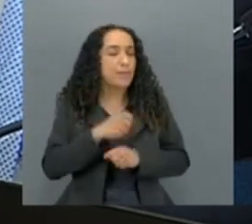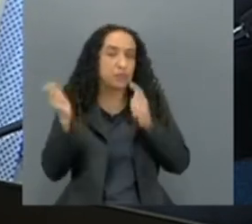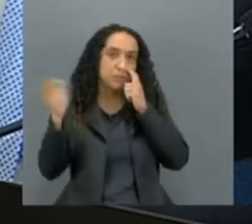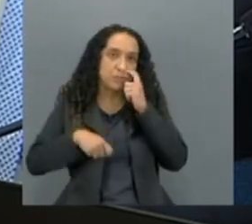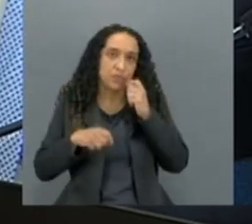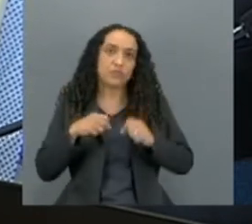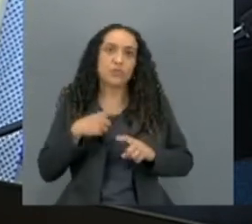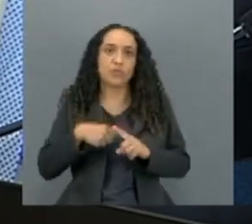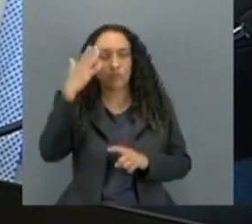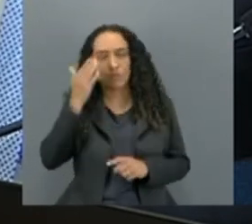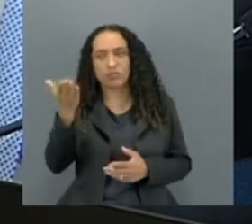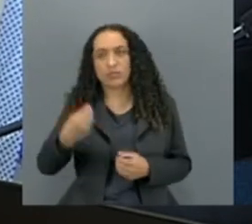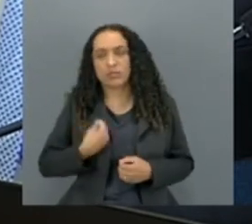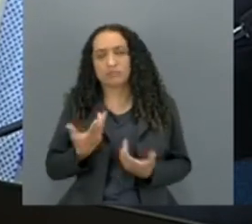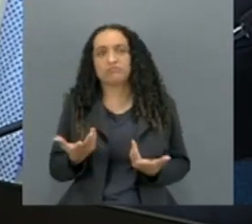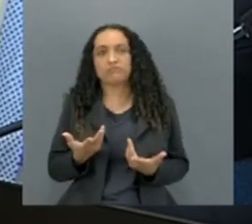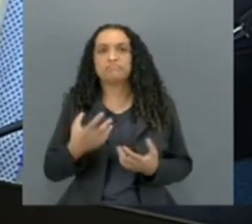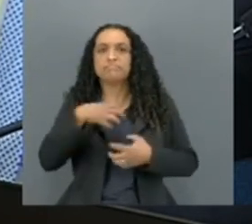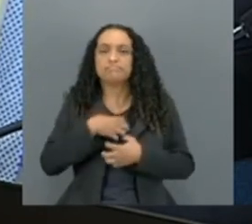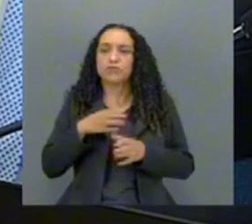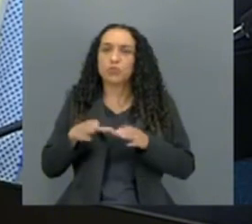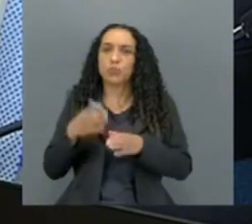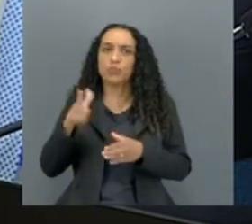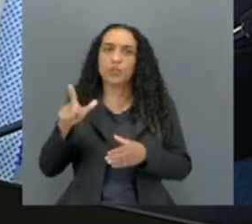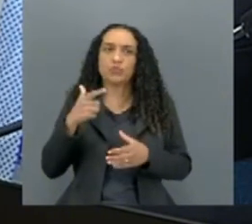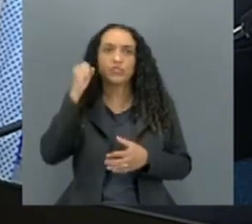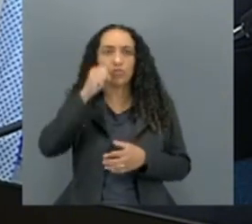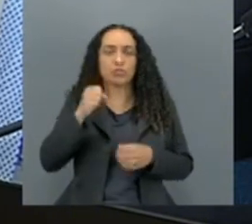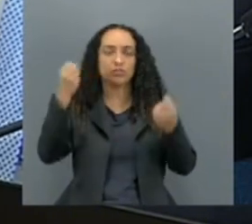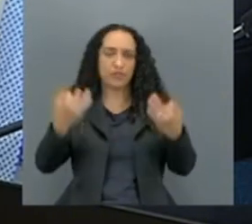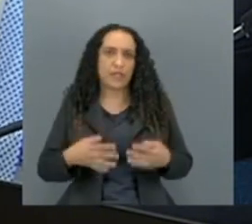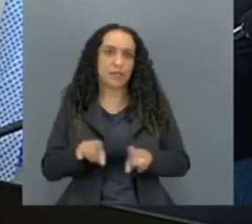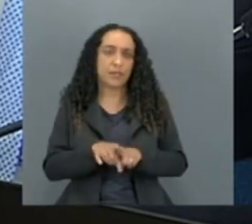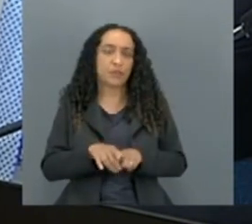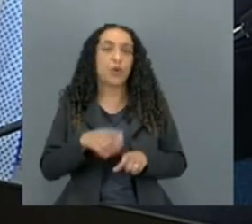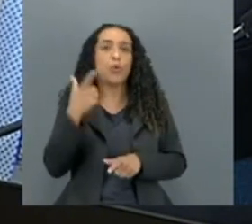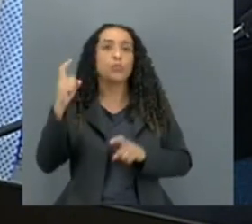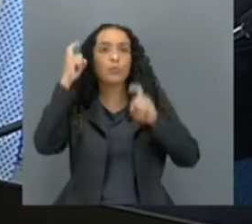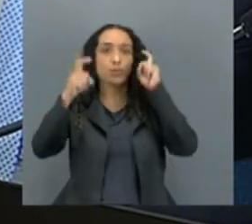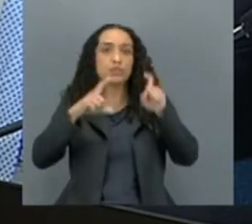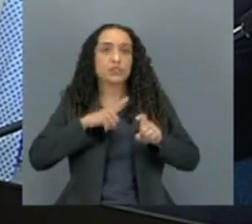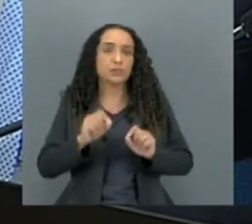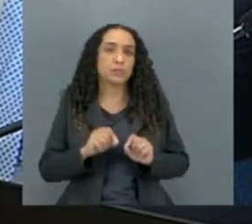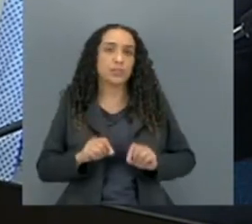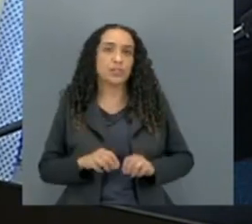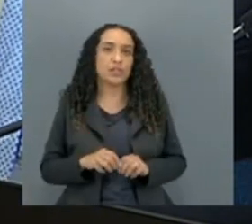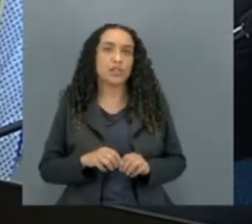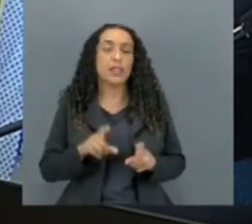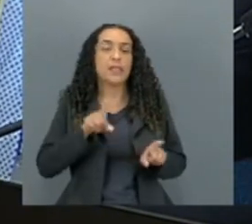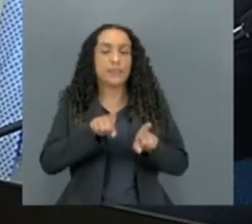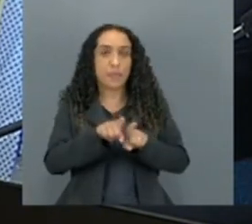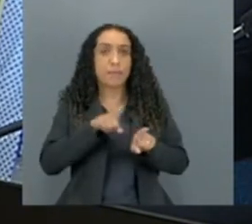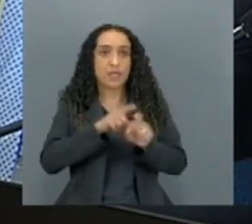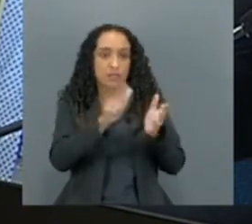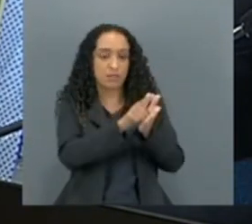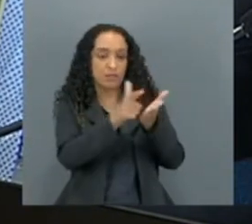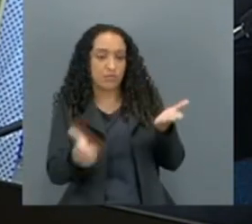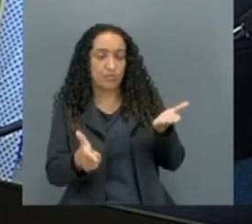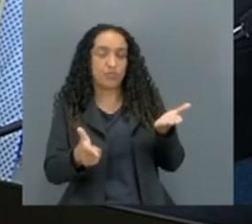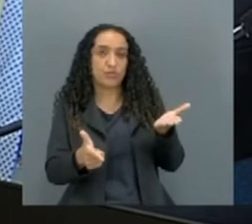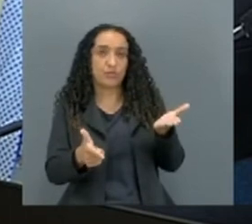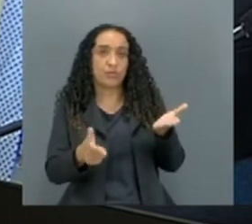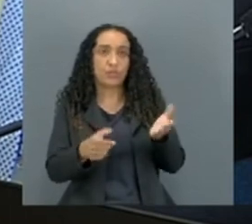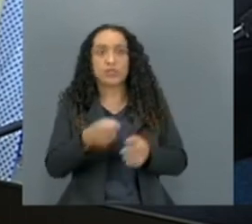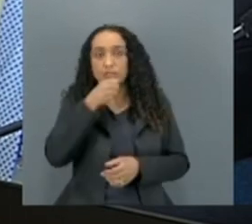que o senhor está aqui com toda a boa vontade com a sua equipe, tem outros senadores para falar. Outra preocupação que eu tenho, também uma matéria na imprensa, senhor